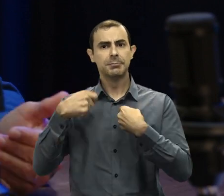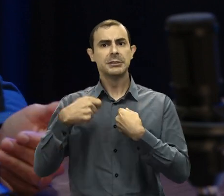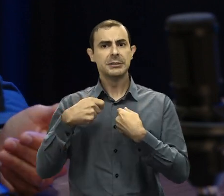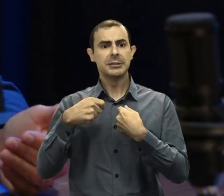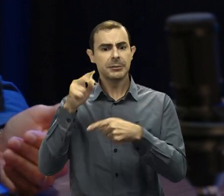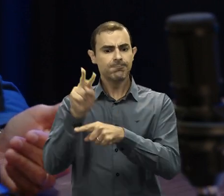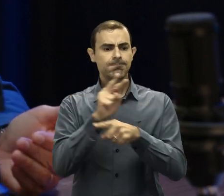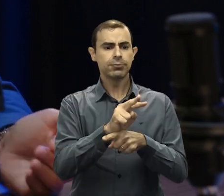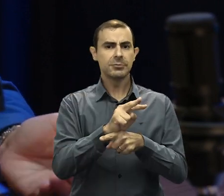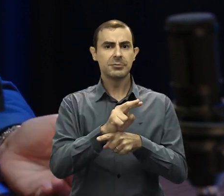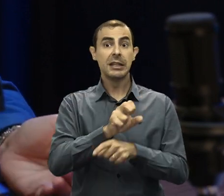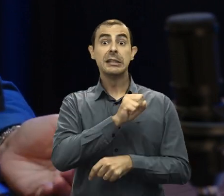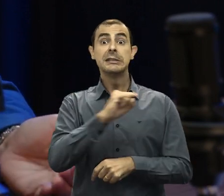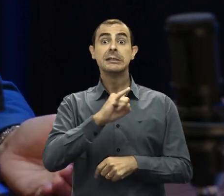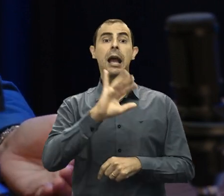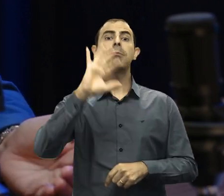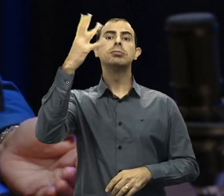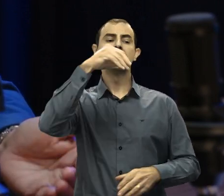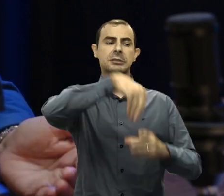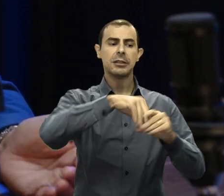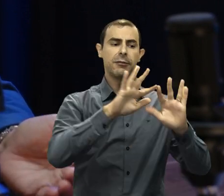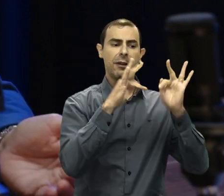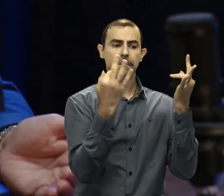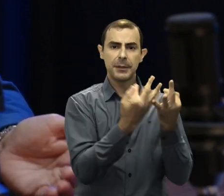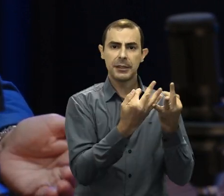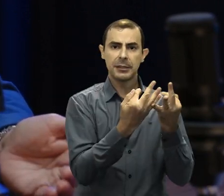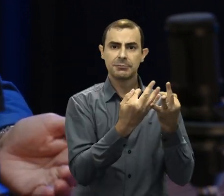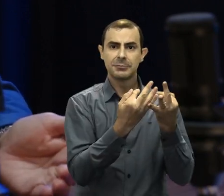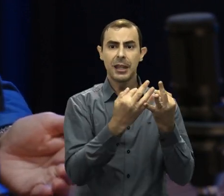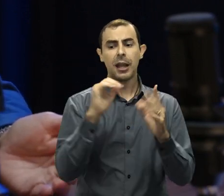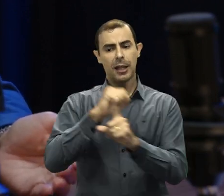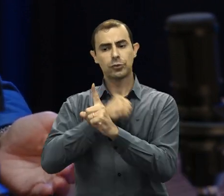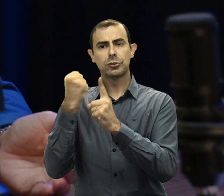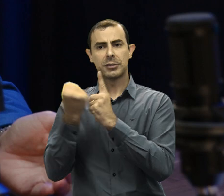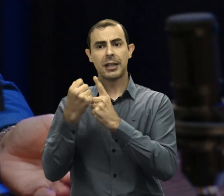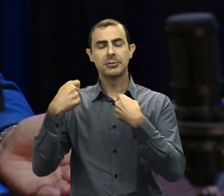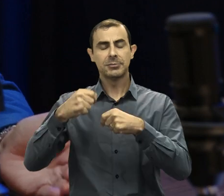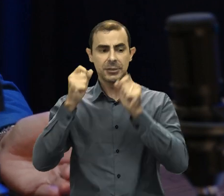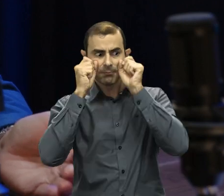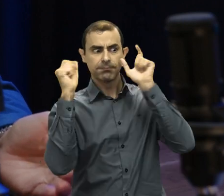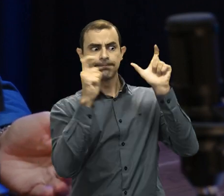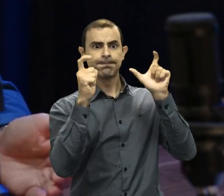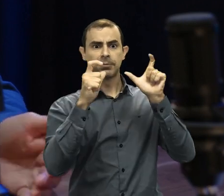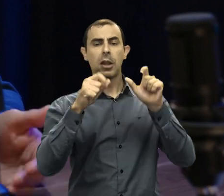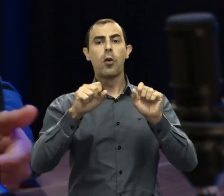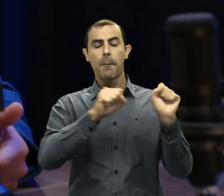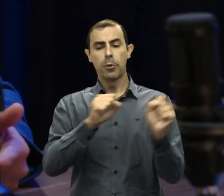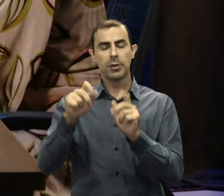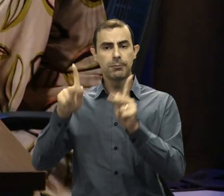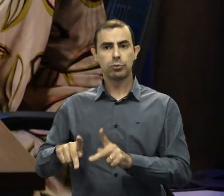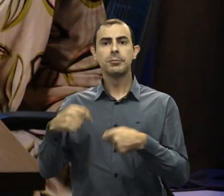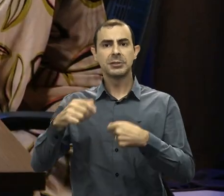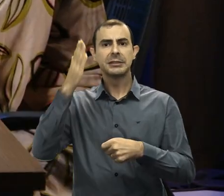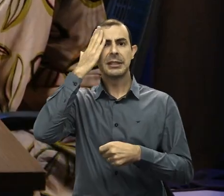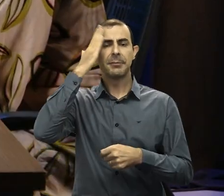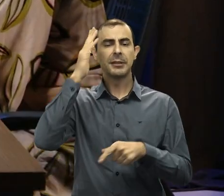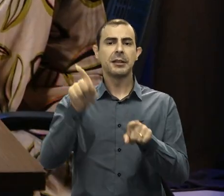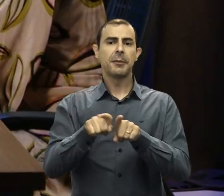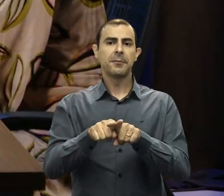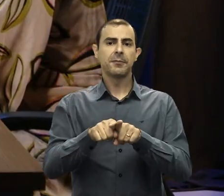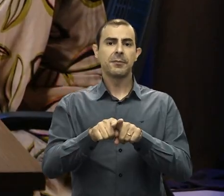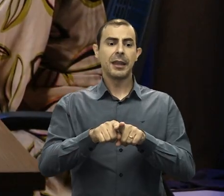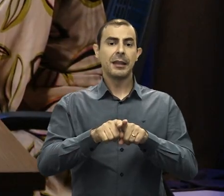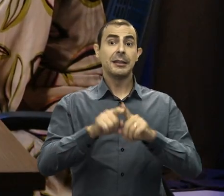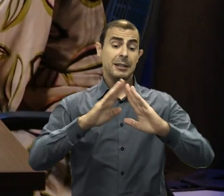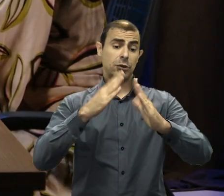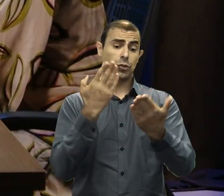casos acontecem na família, a sociedade precisa ficar sabendo, o poder público precisa ficar sabendo, e a escola,